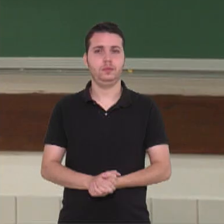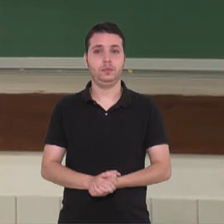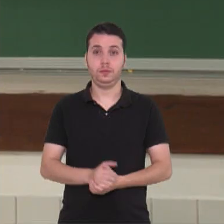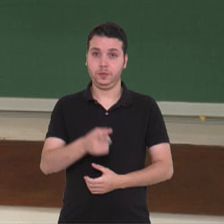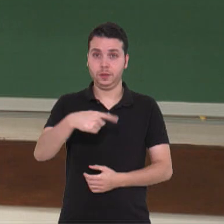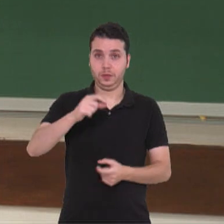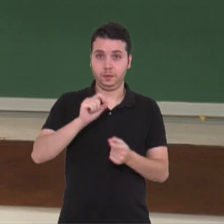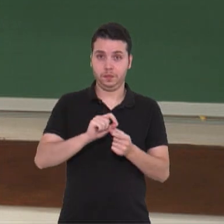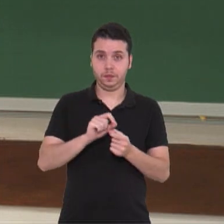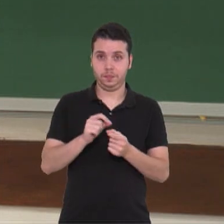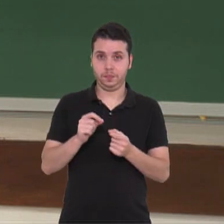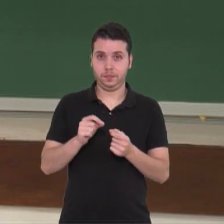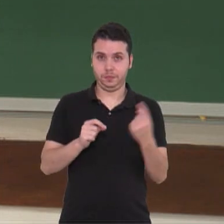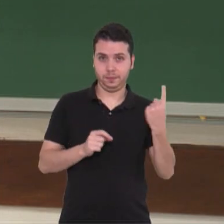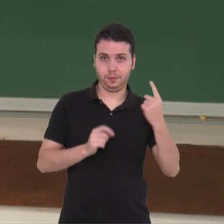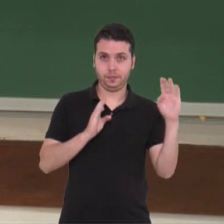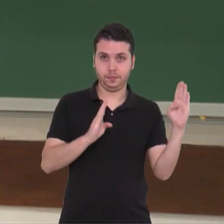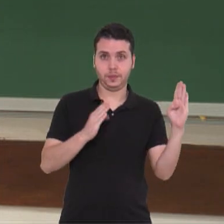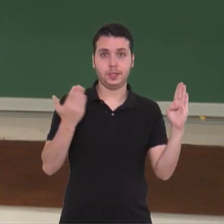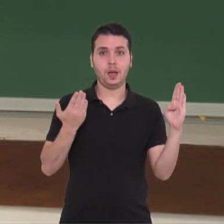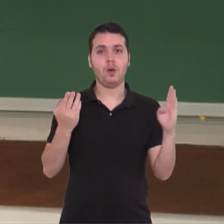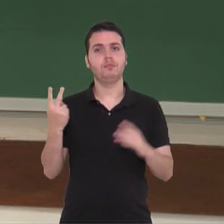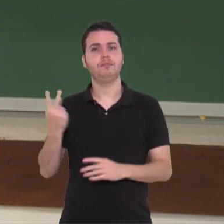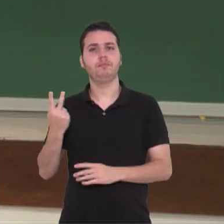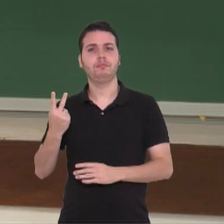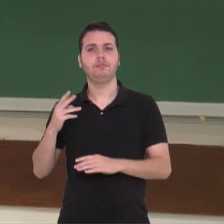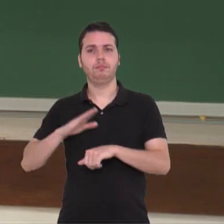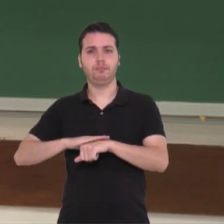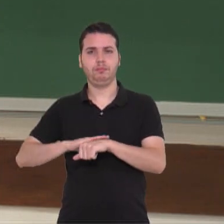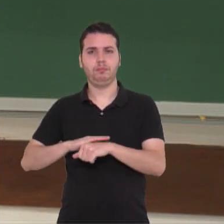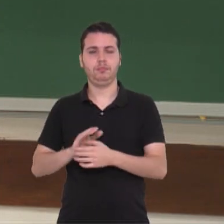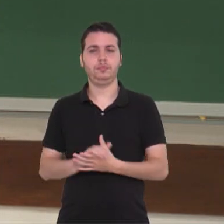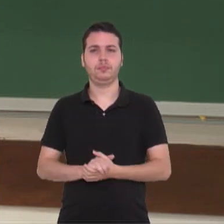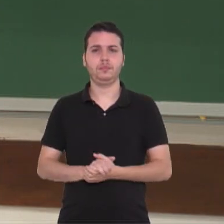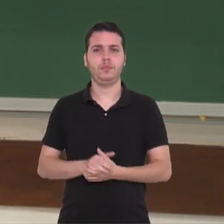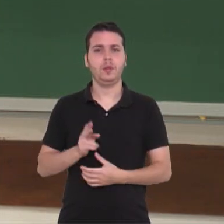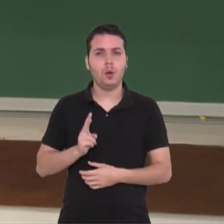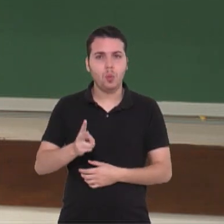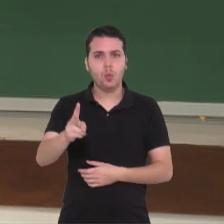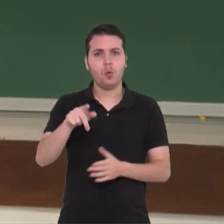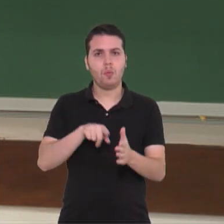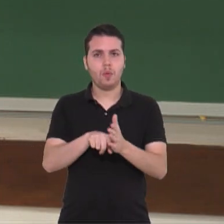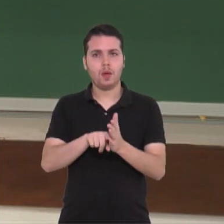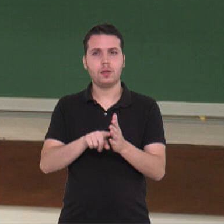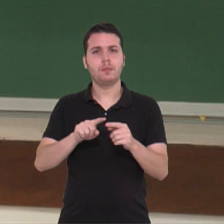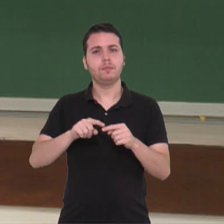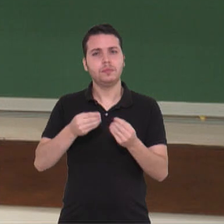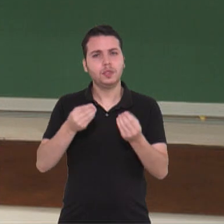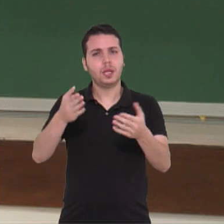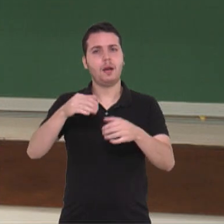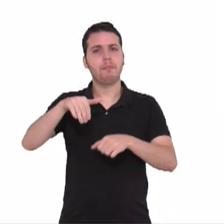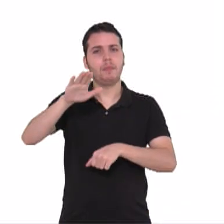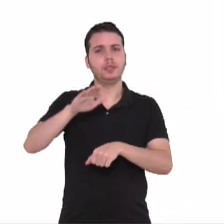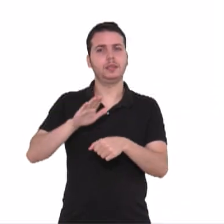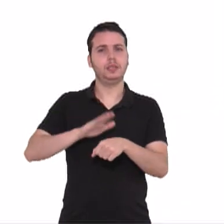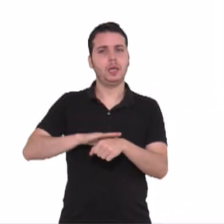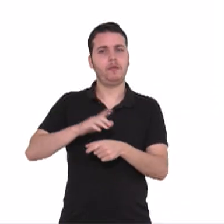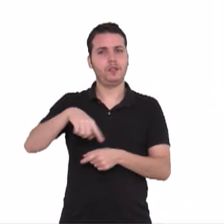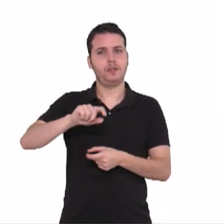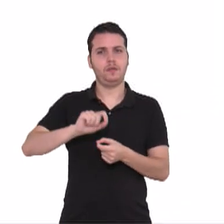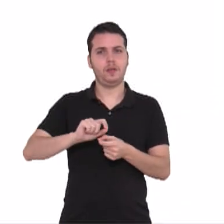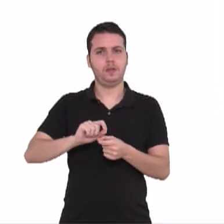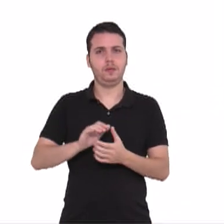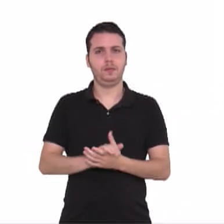Fizeram essa parte? Então vamos para outra parte. Então agora continuem a pesquisa de vocês e mais um tempinho para vocês fazerem.